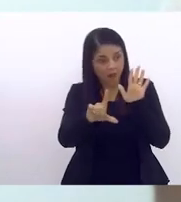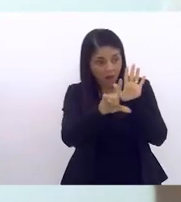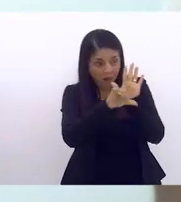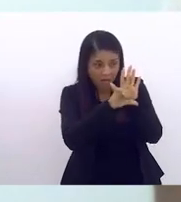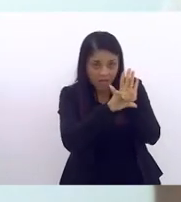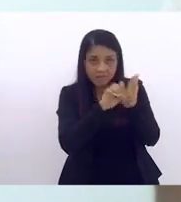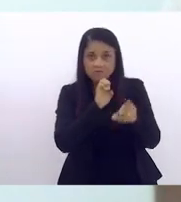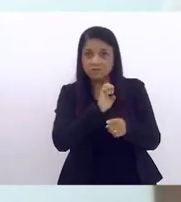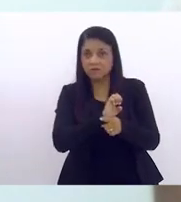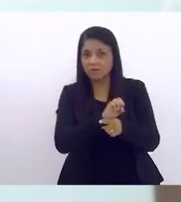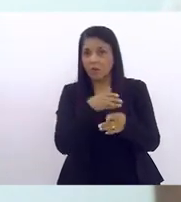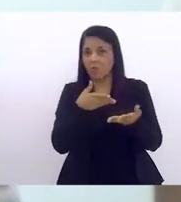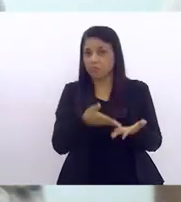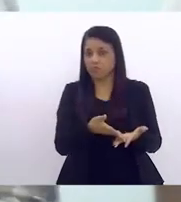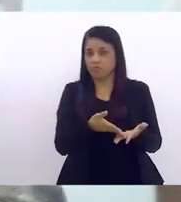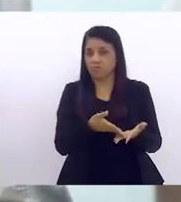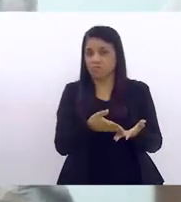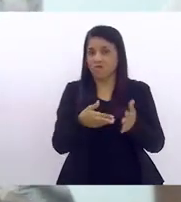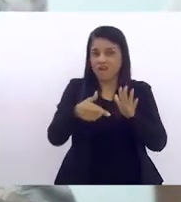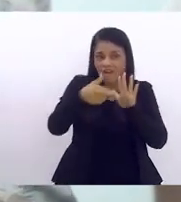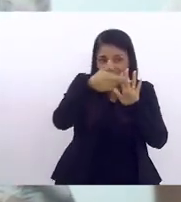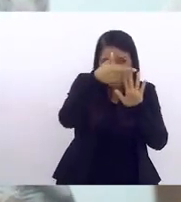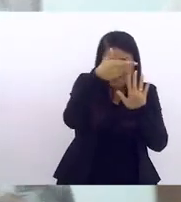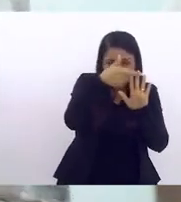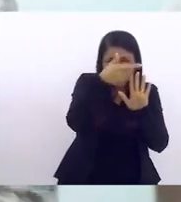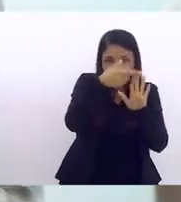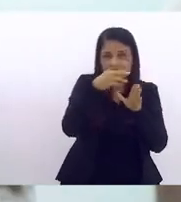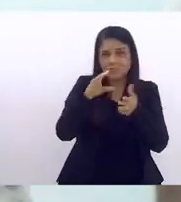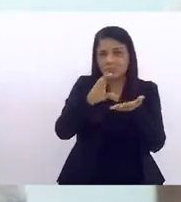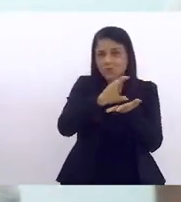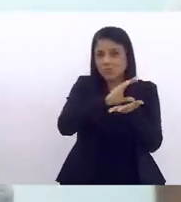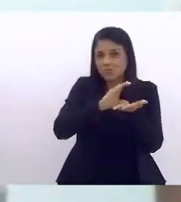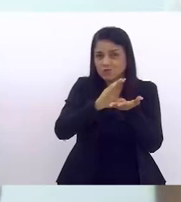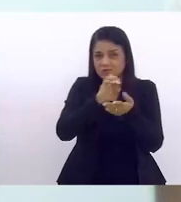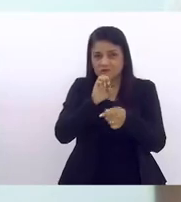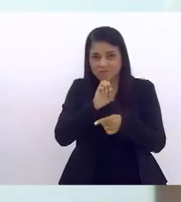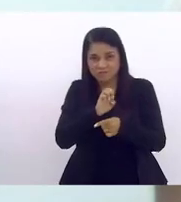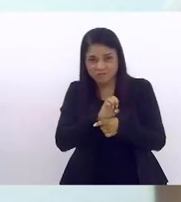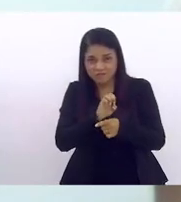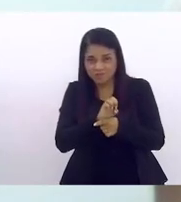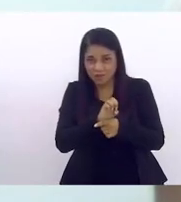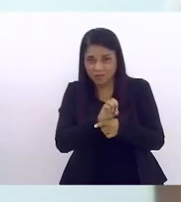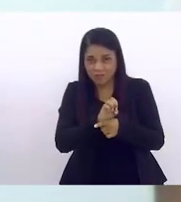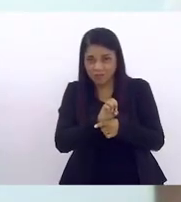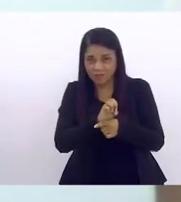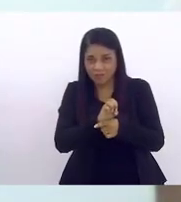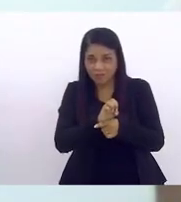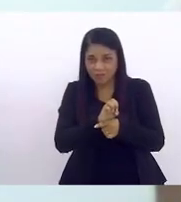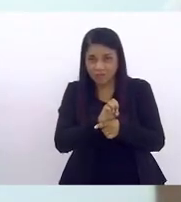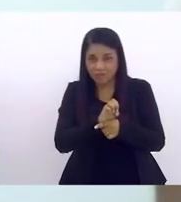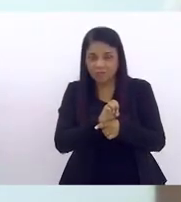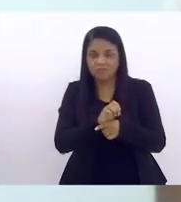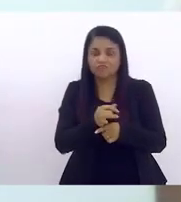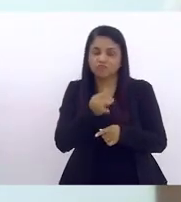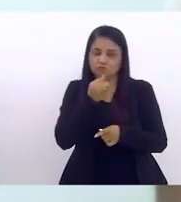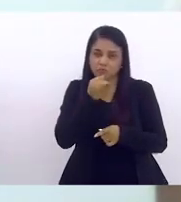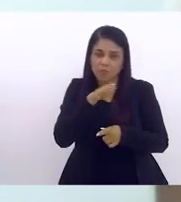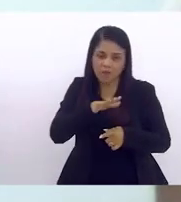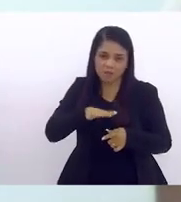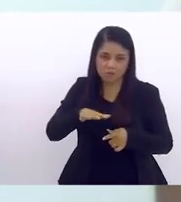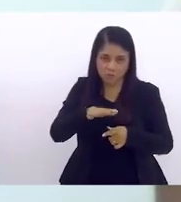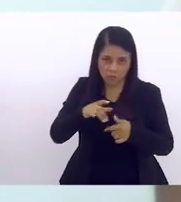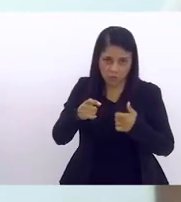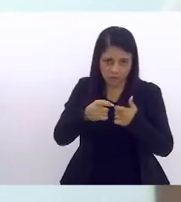assim, uma resolução do Conselho Estadual, do Conselho Regional de